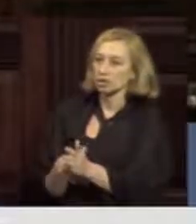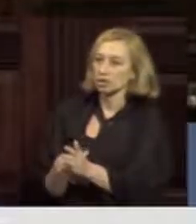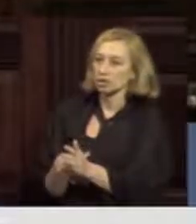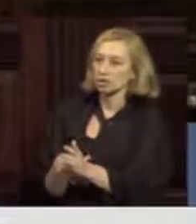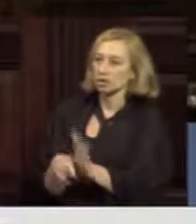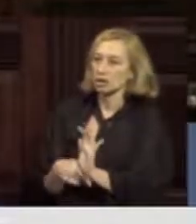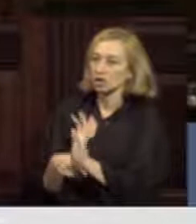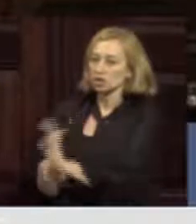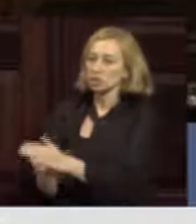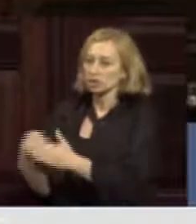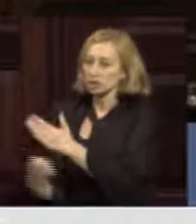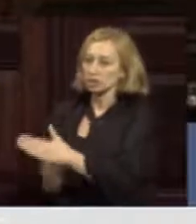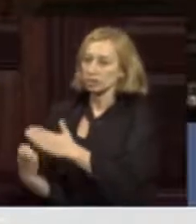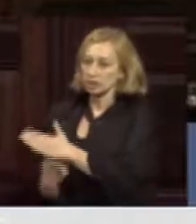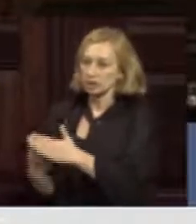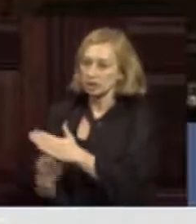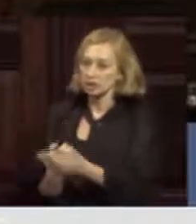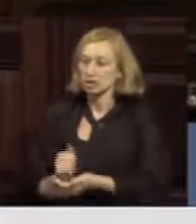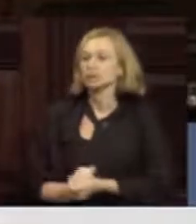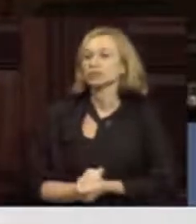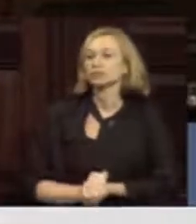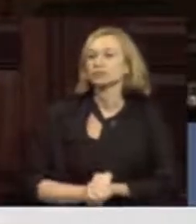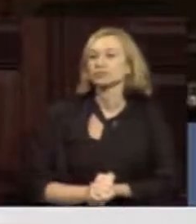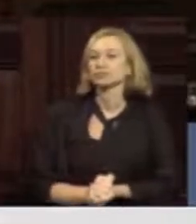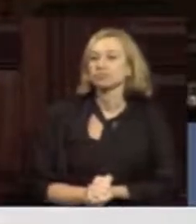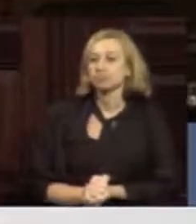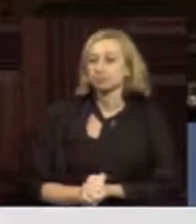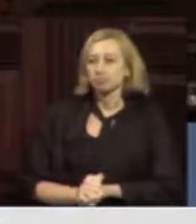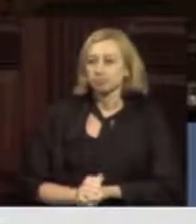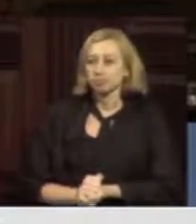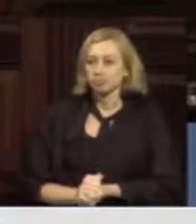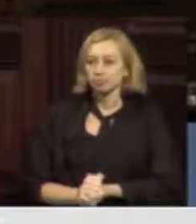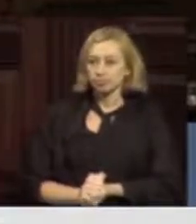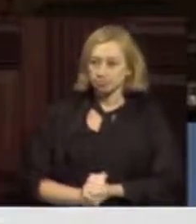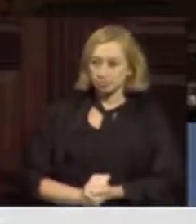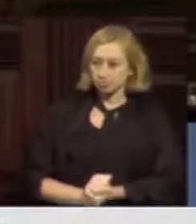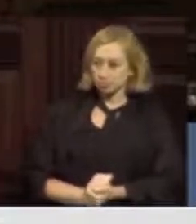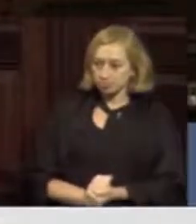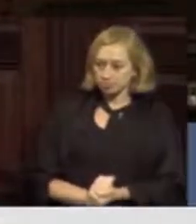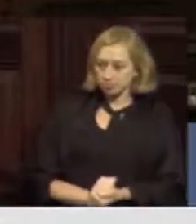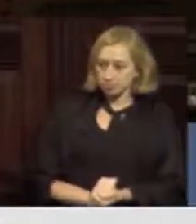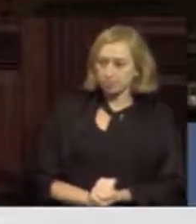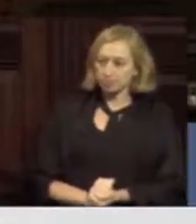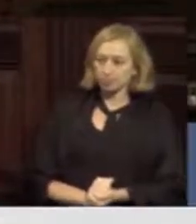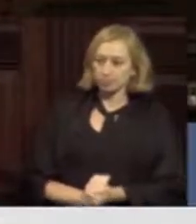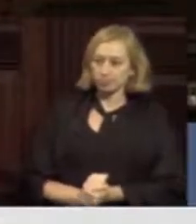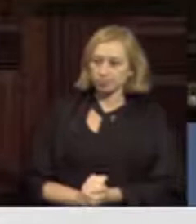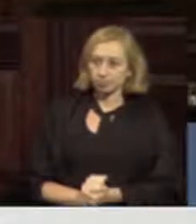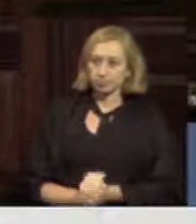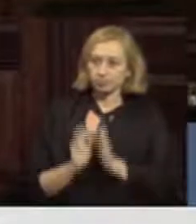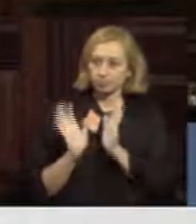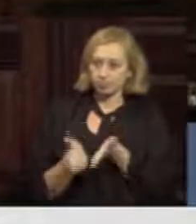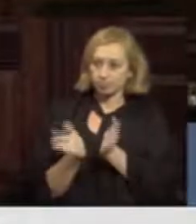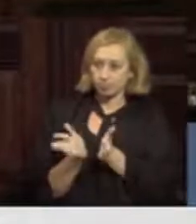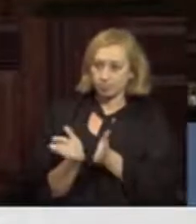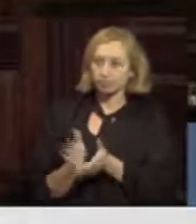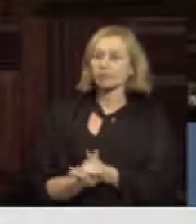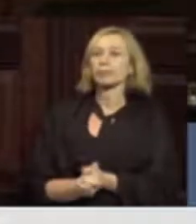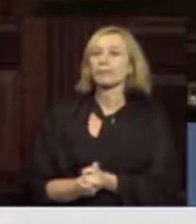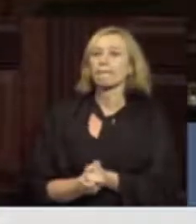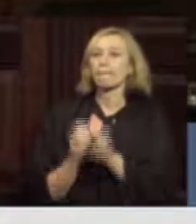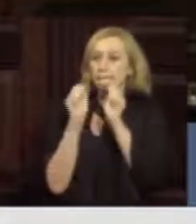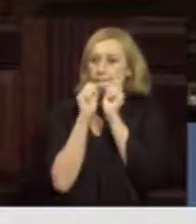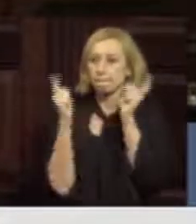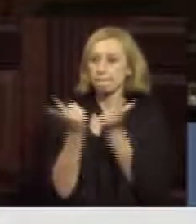representam muito pouco dessa pirâmide, mas que levam muito dinheiro nessa história. Hoje, aqui na